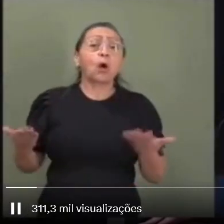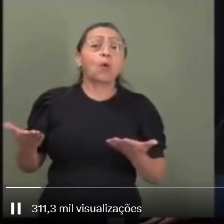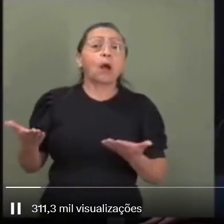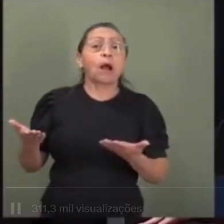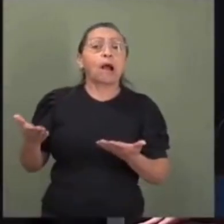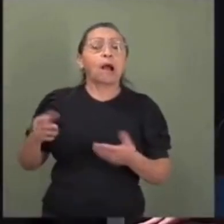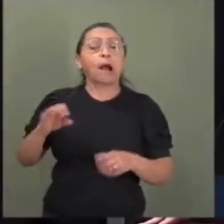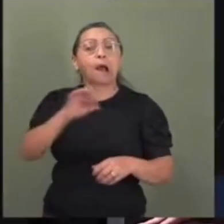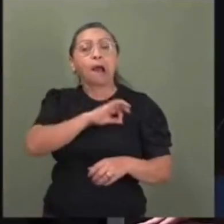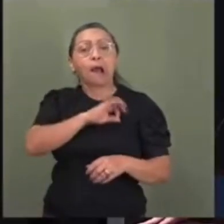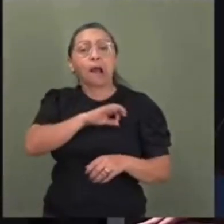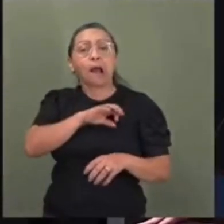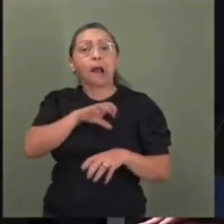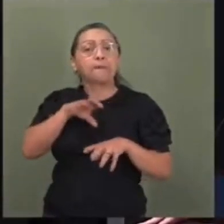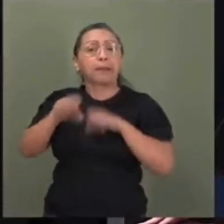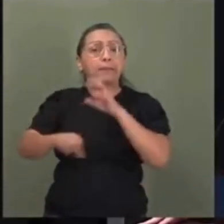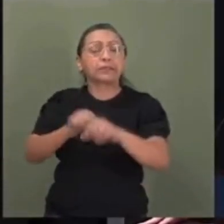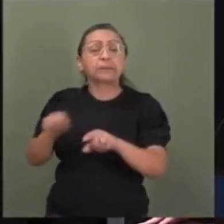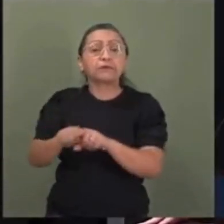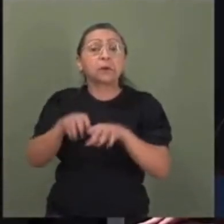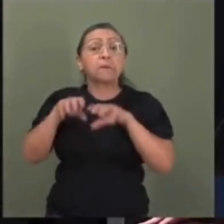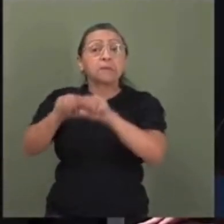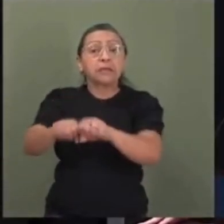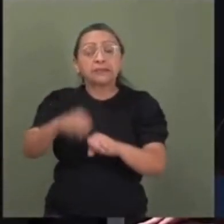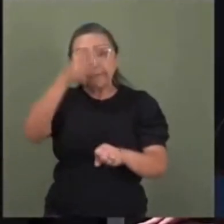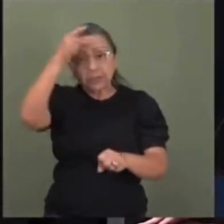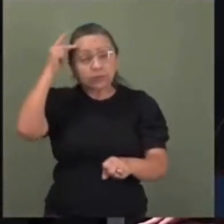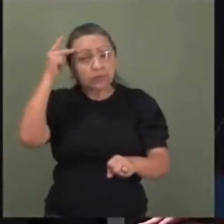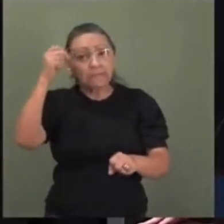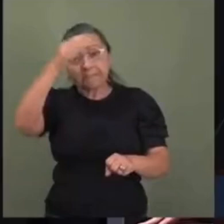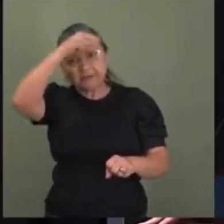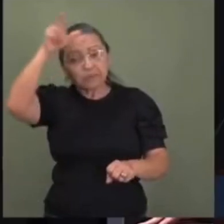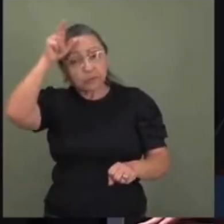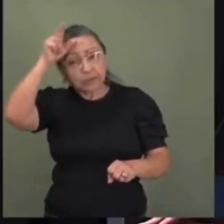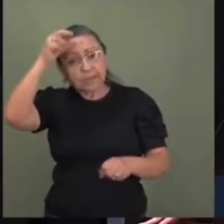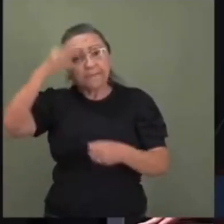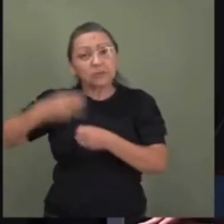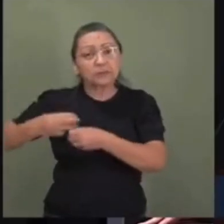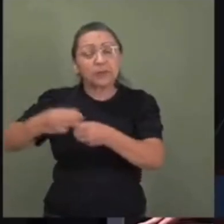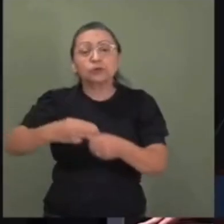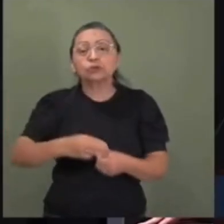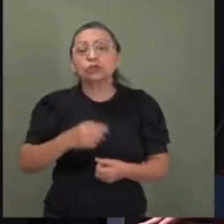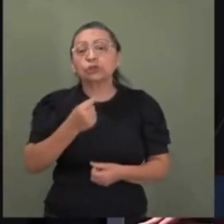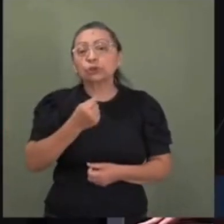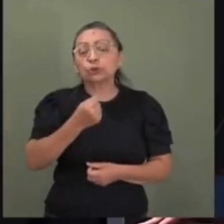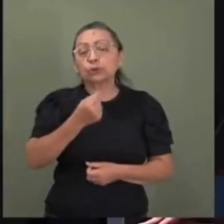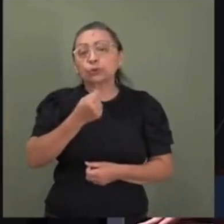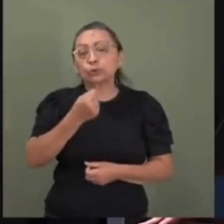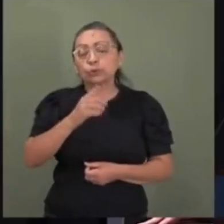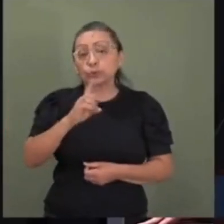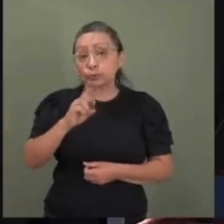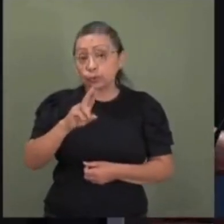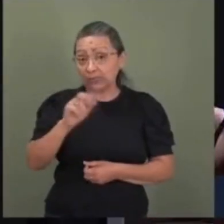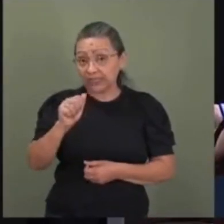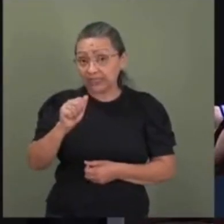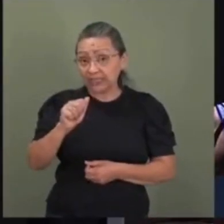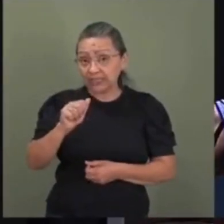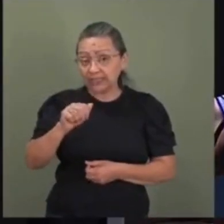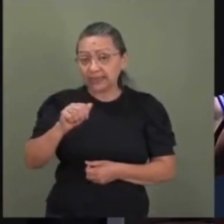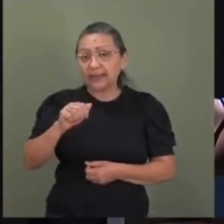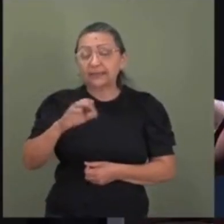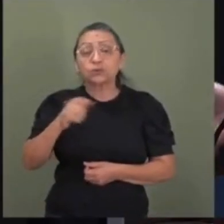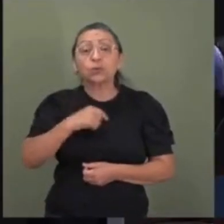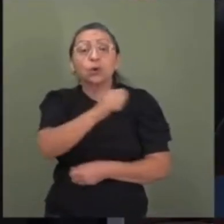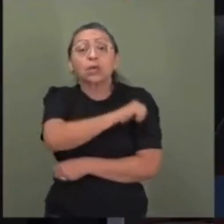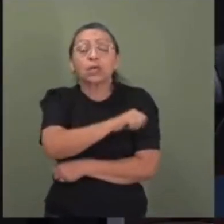foram presas pessoas da Prefeitura Municipal de Duque de Caxias no Rio de Janeiro a gente